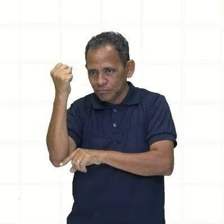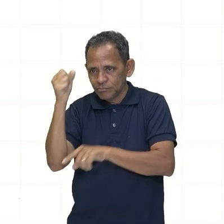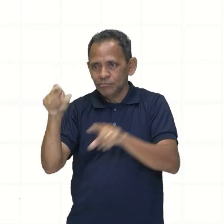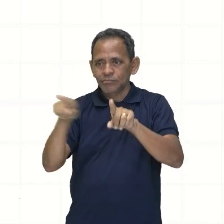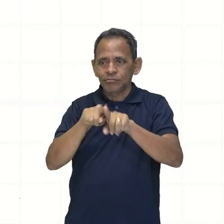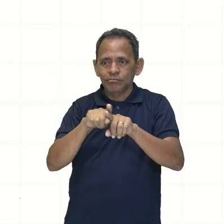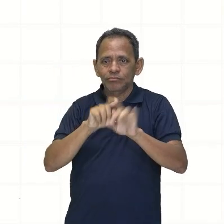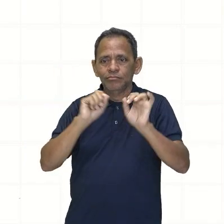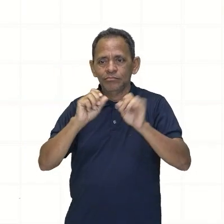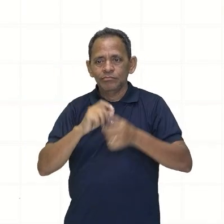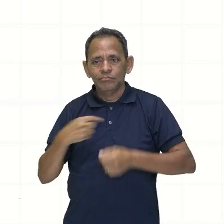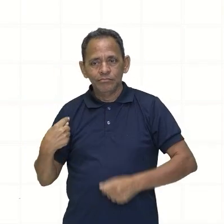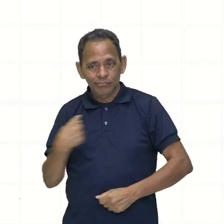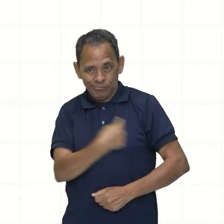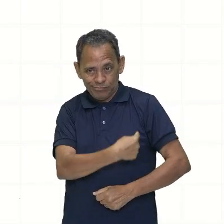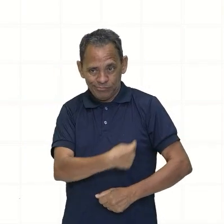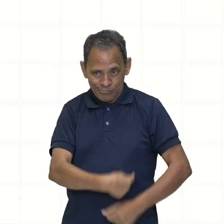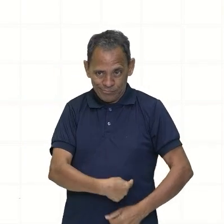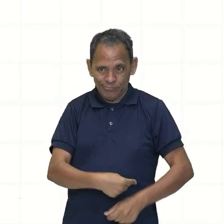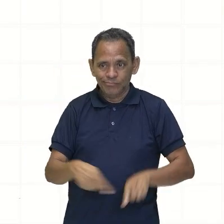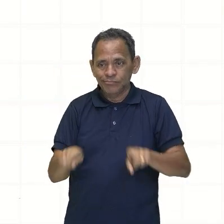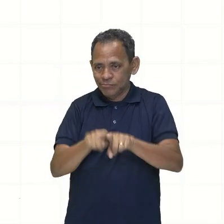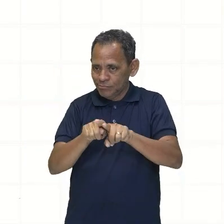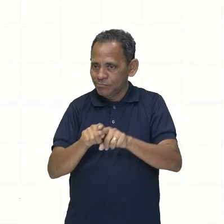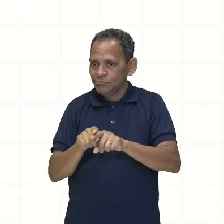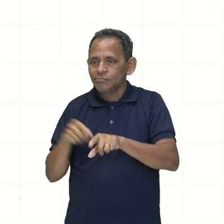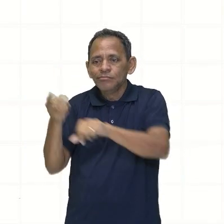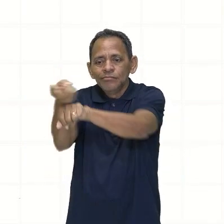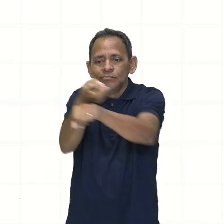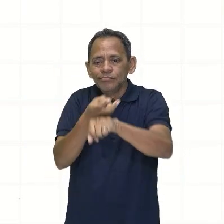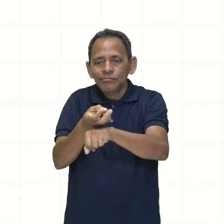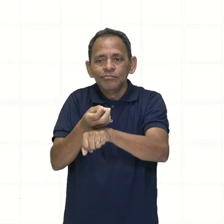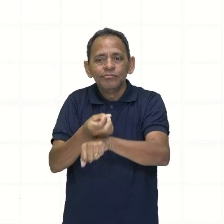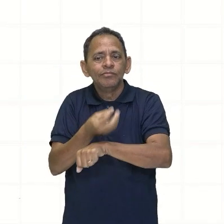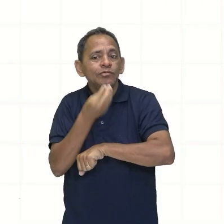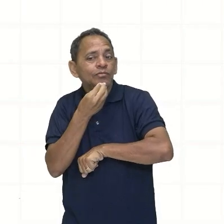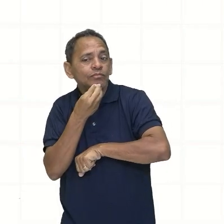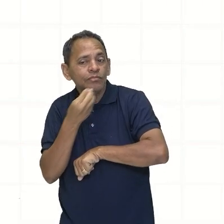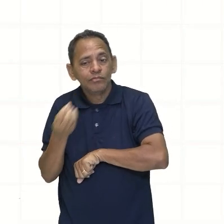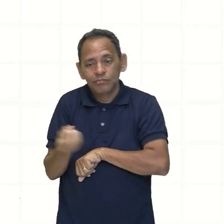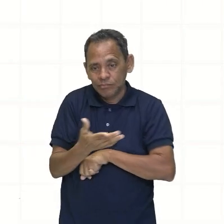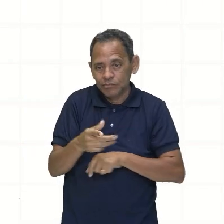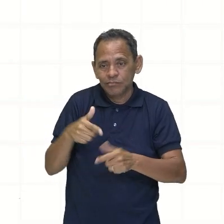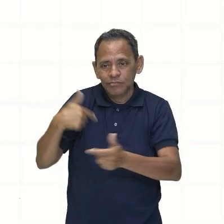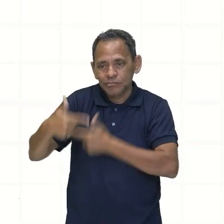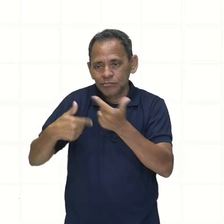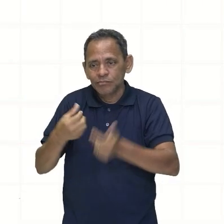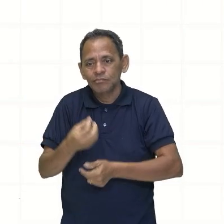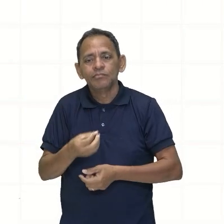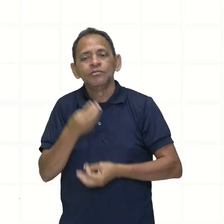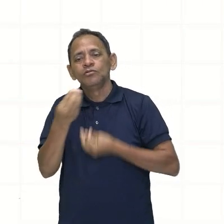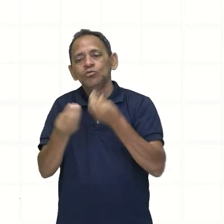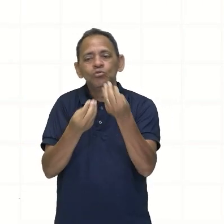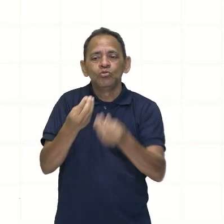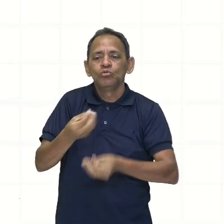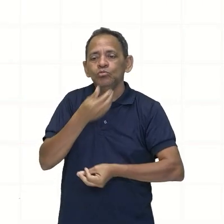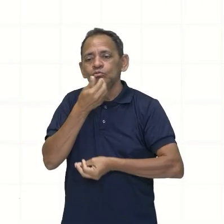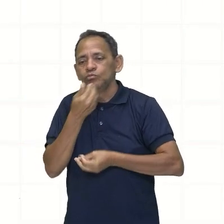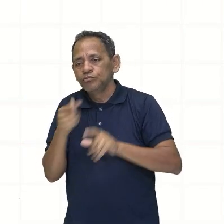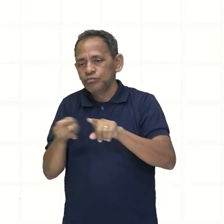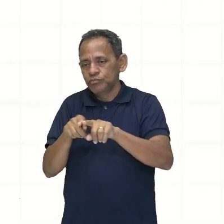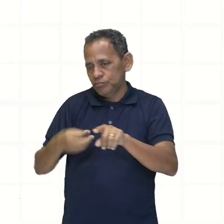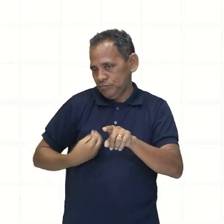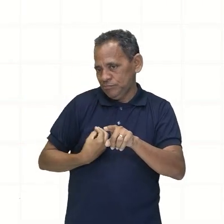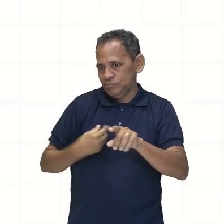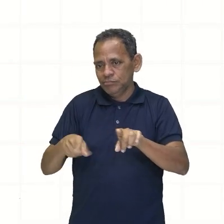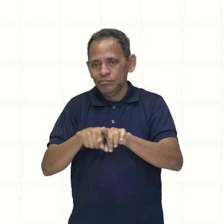os chineses também, que buscam novas oportunidades de trabalho, melhores condições de vida. Em contrapartida, o